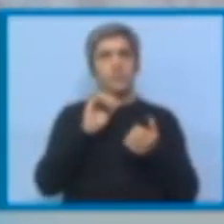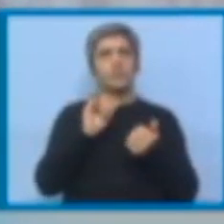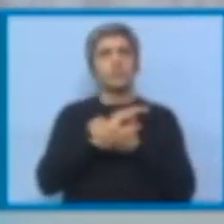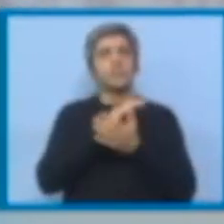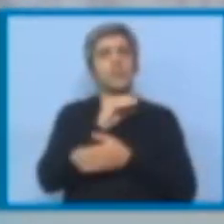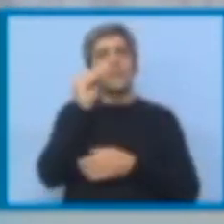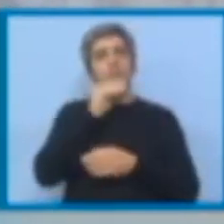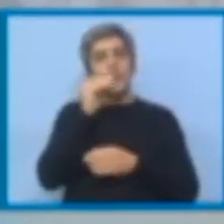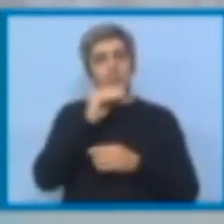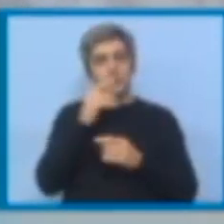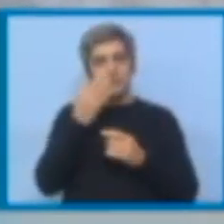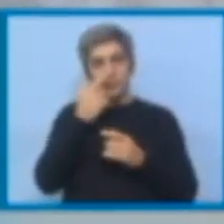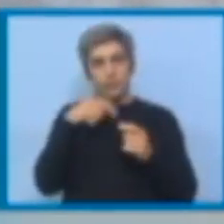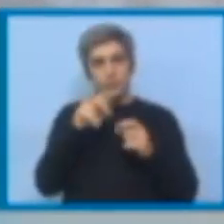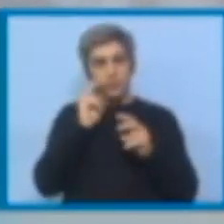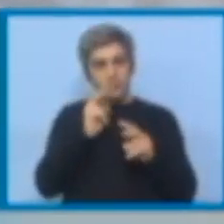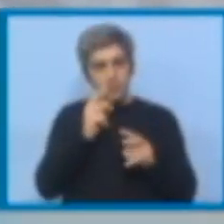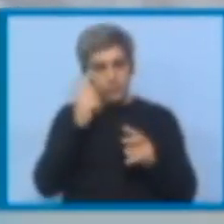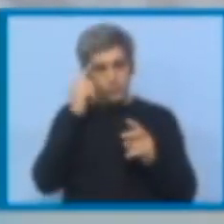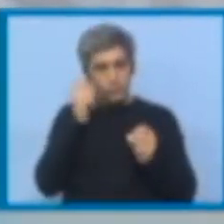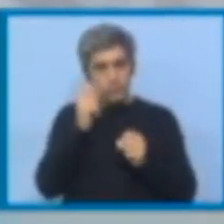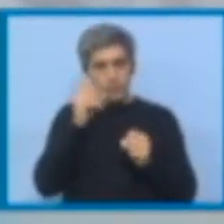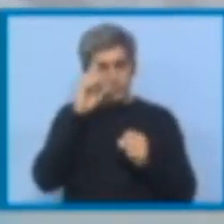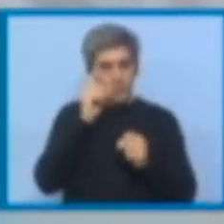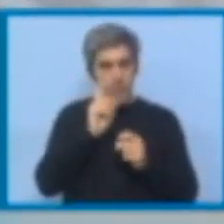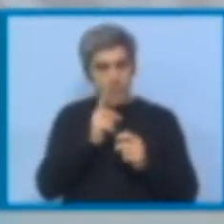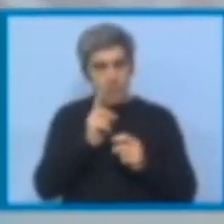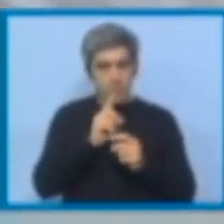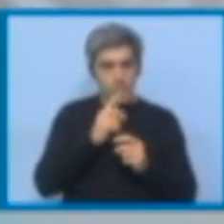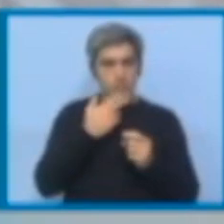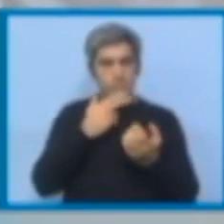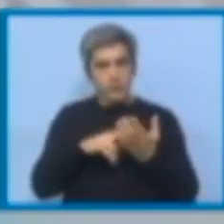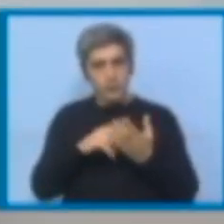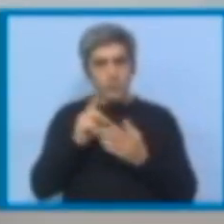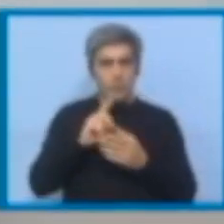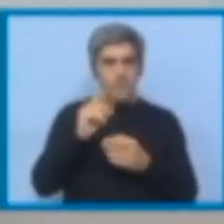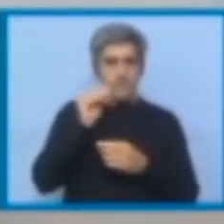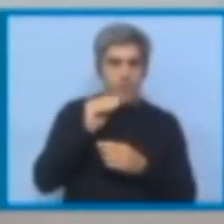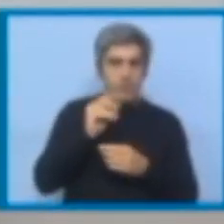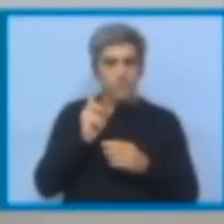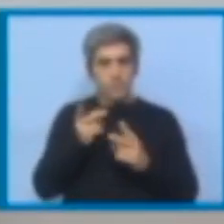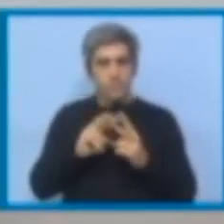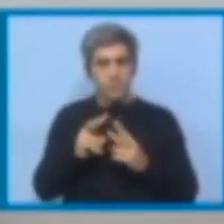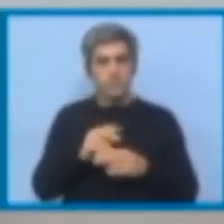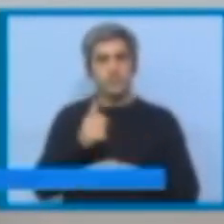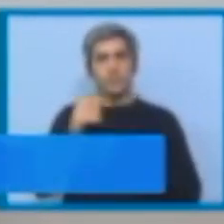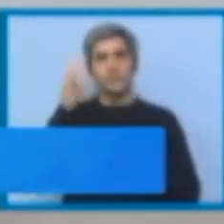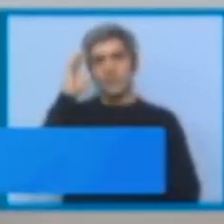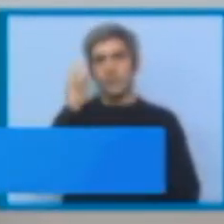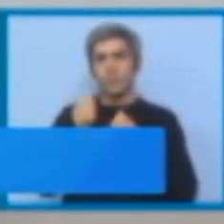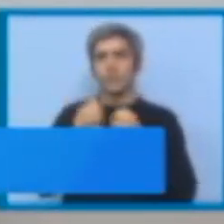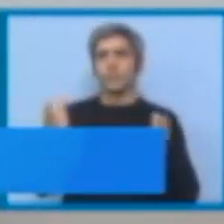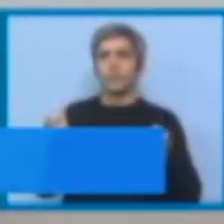news, em que os cidadãos ficam por vezes sem saber até que ponto uma notícia é verdadeira ou falsa. Muito boa tarde a